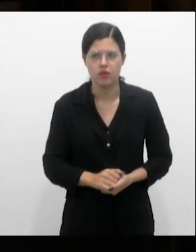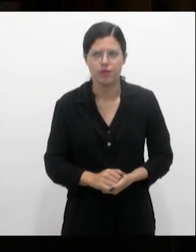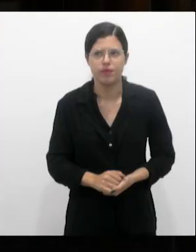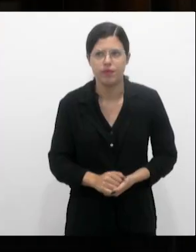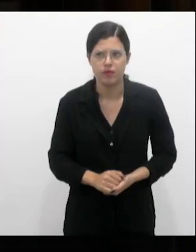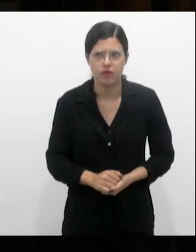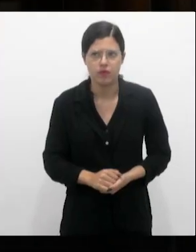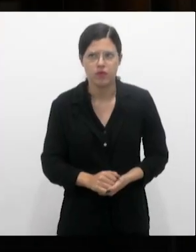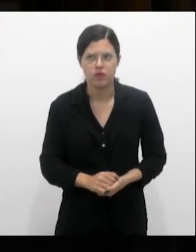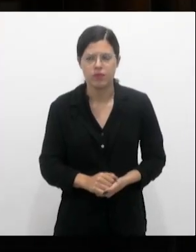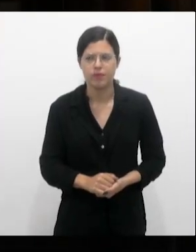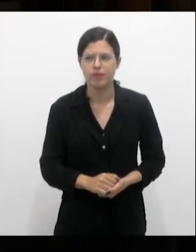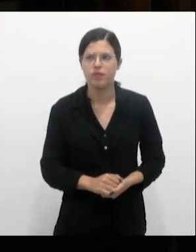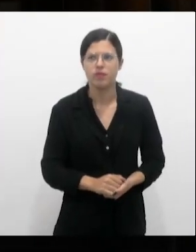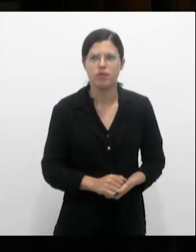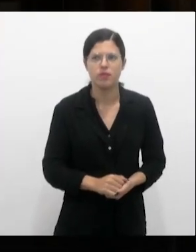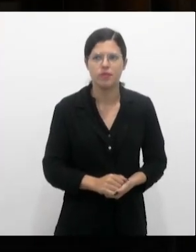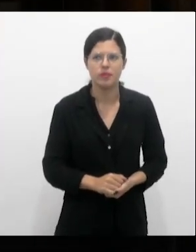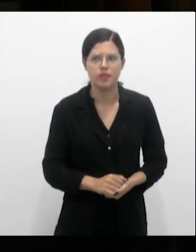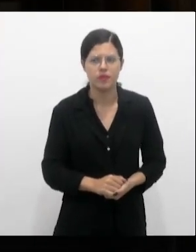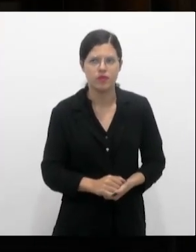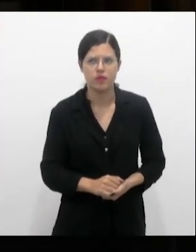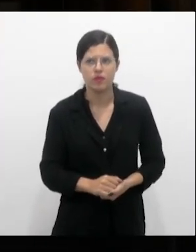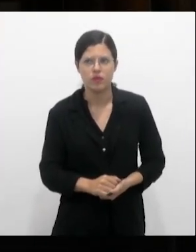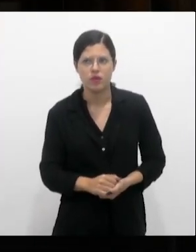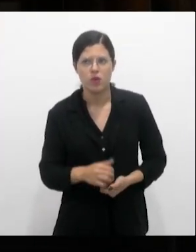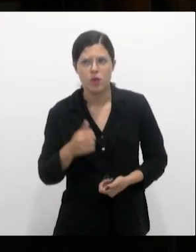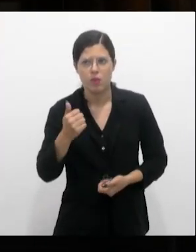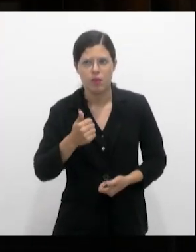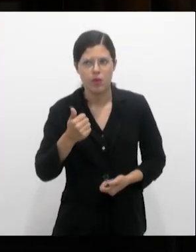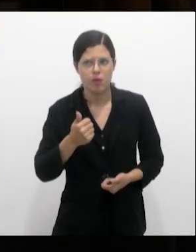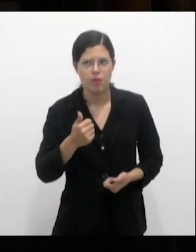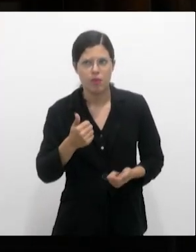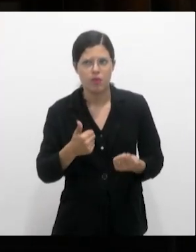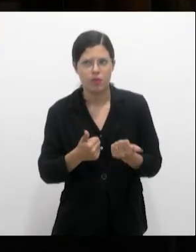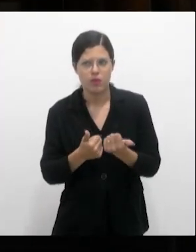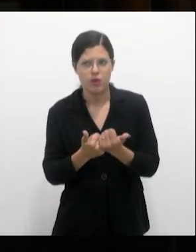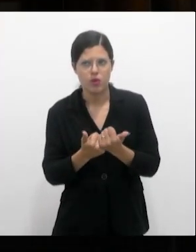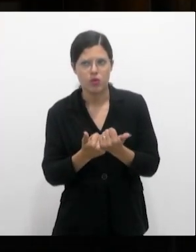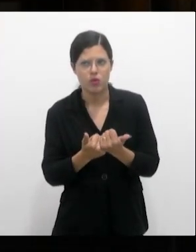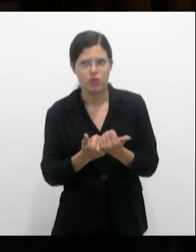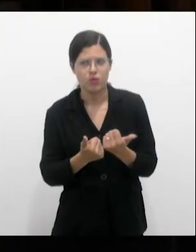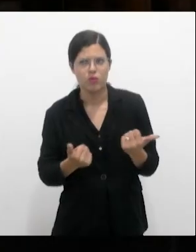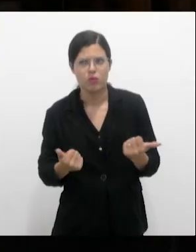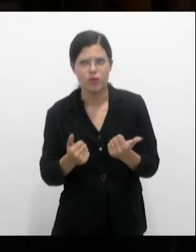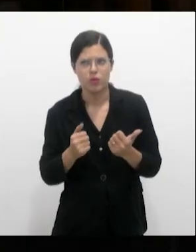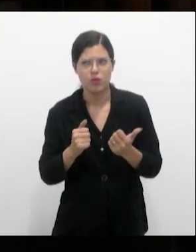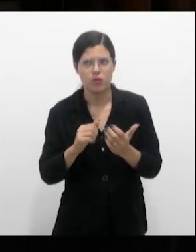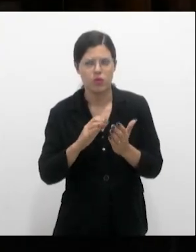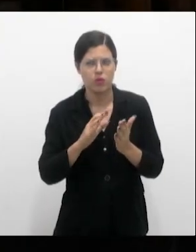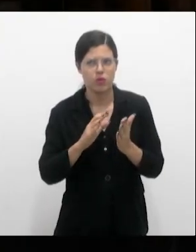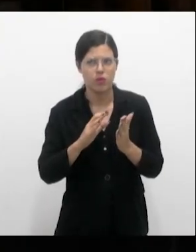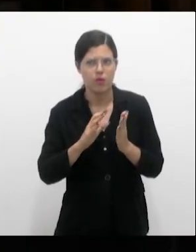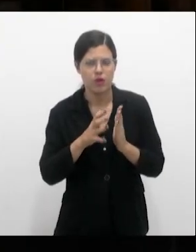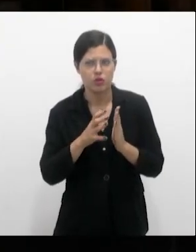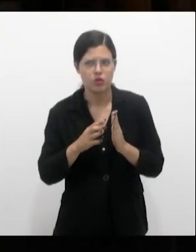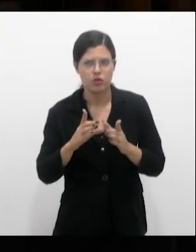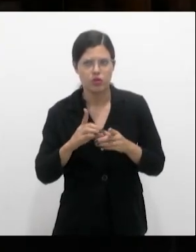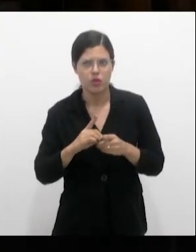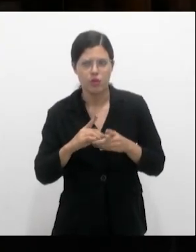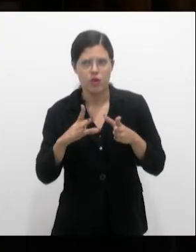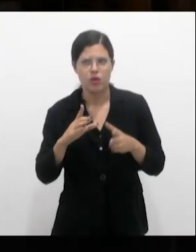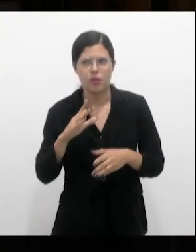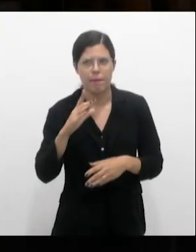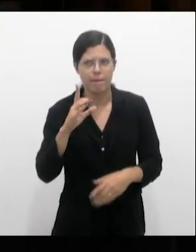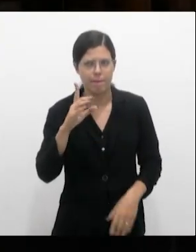pasmem, senhores, o primeiro suplente do Partido Democrático Trabalhista, o primeiro suplente do